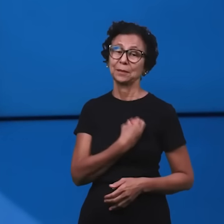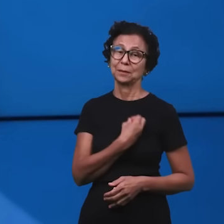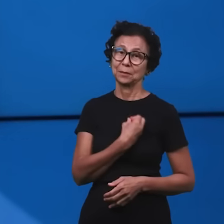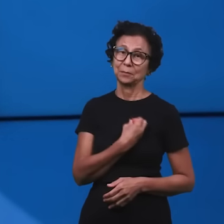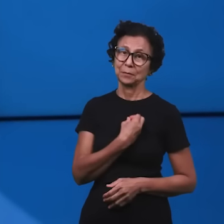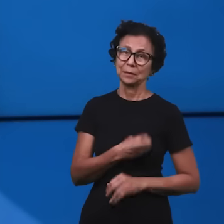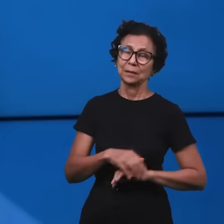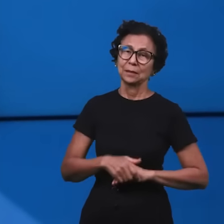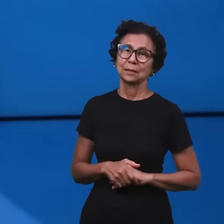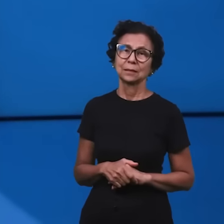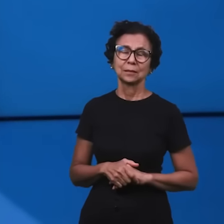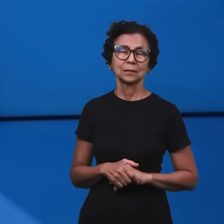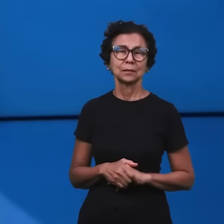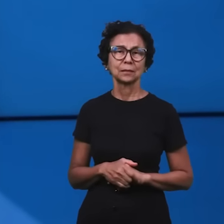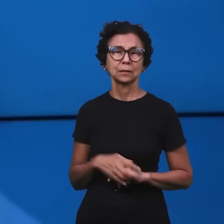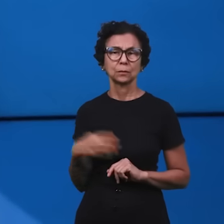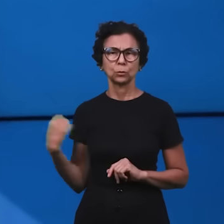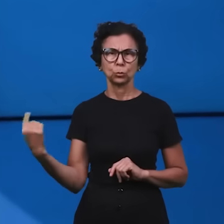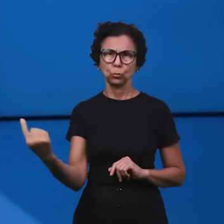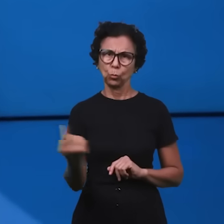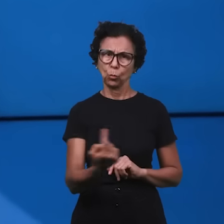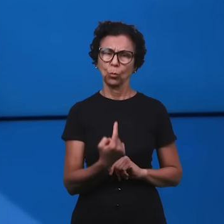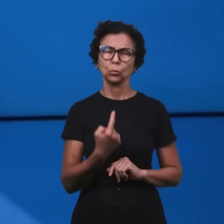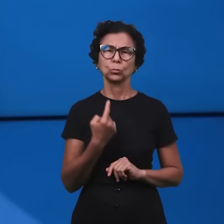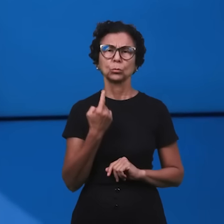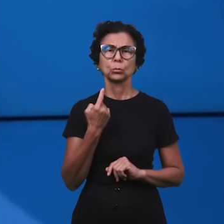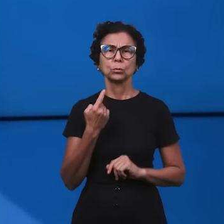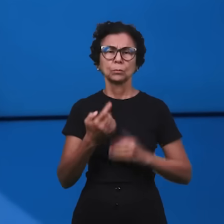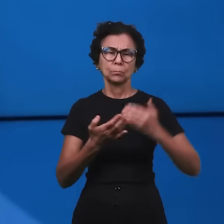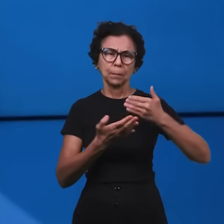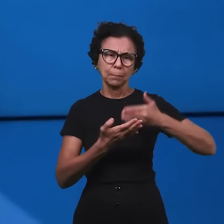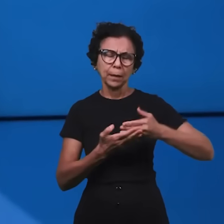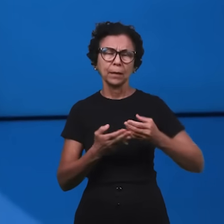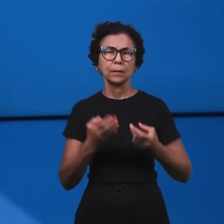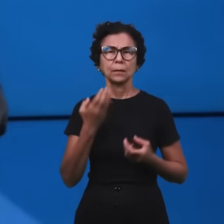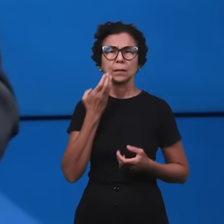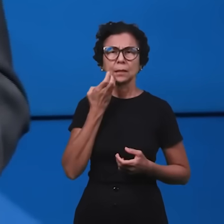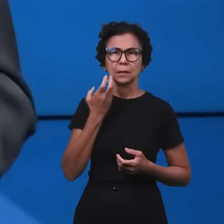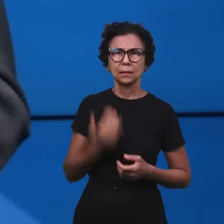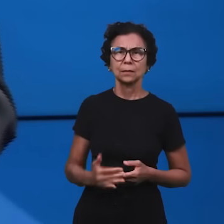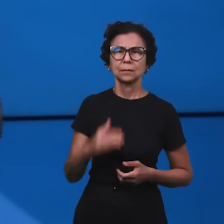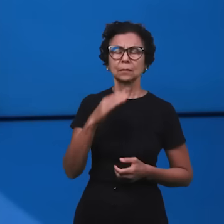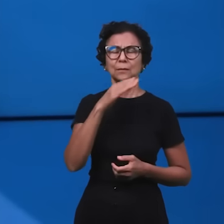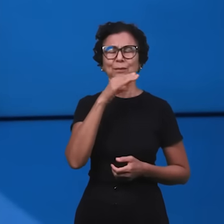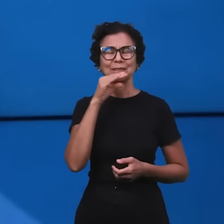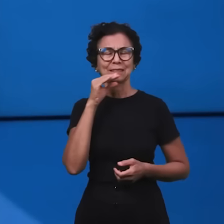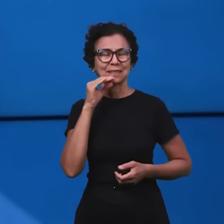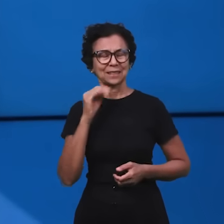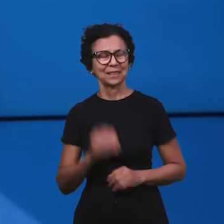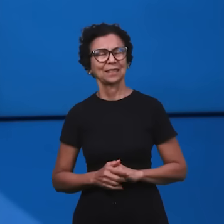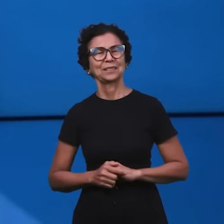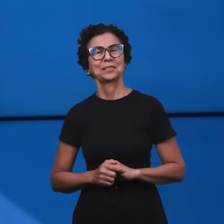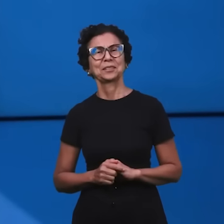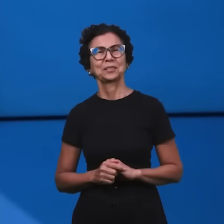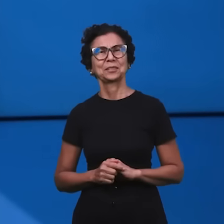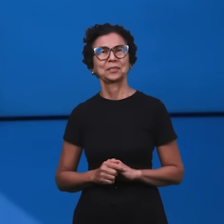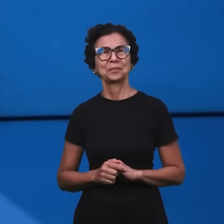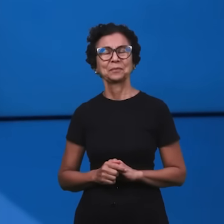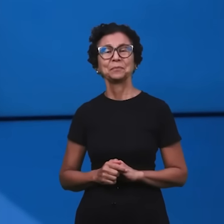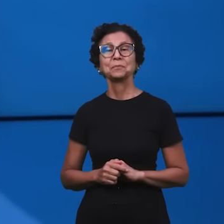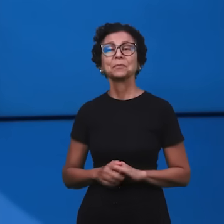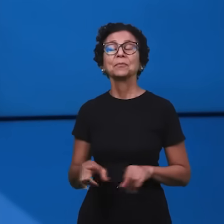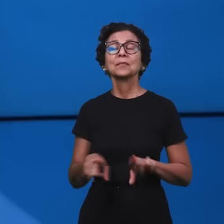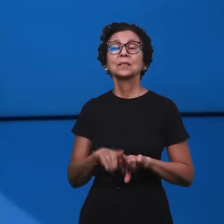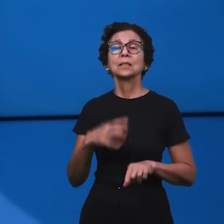com os demais. A classe estava completa ali, tinha bebês, tinha criança, tinha intermediário, tinha adolescentes, e foi uma maravilha.